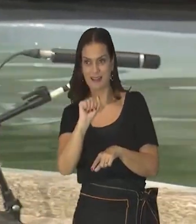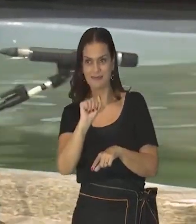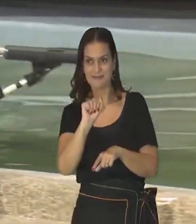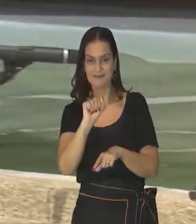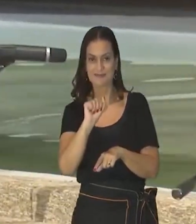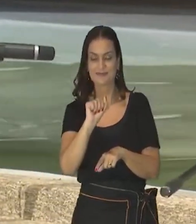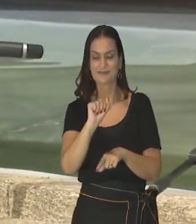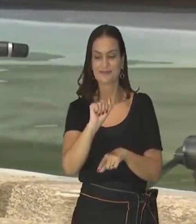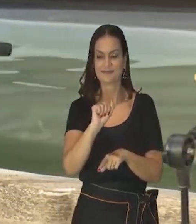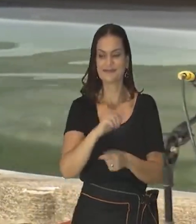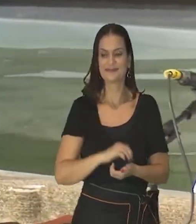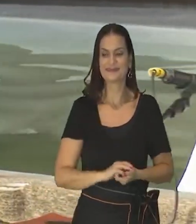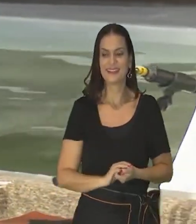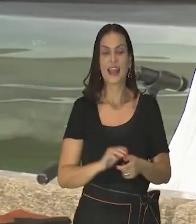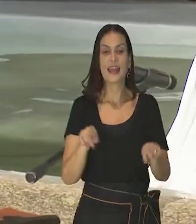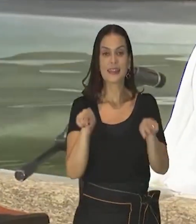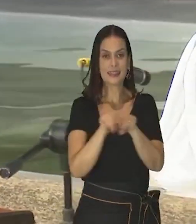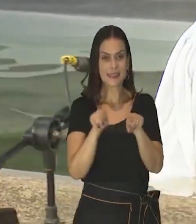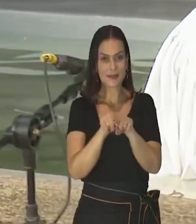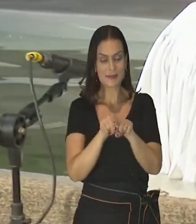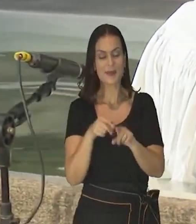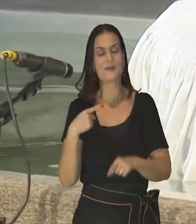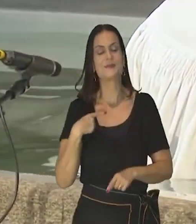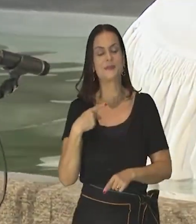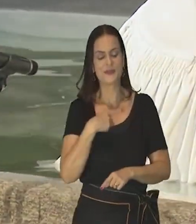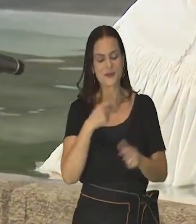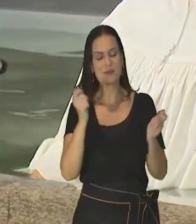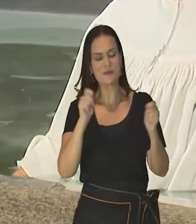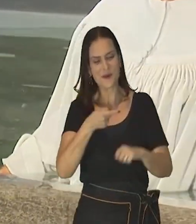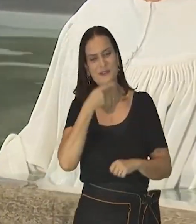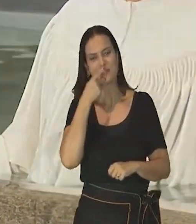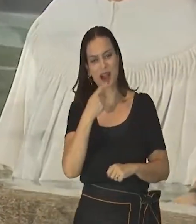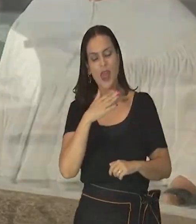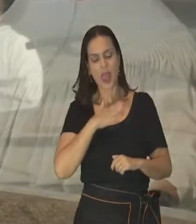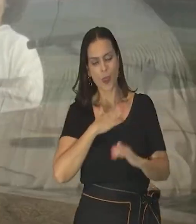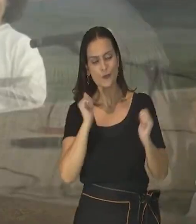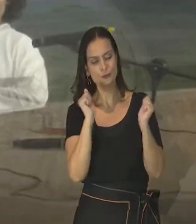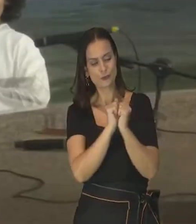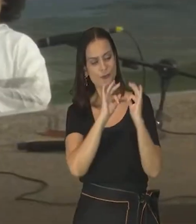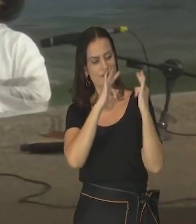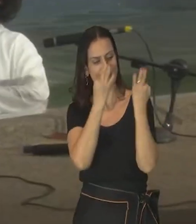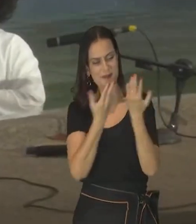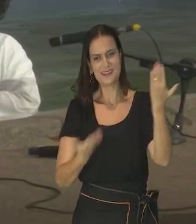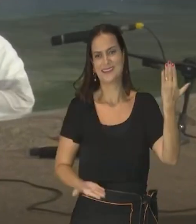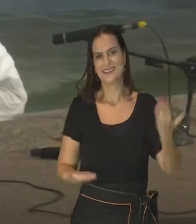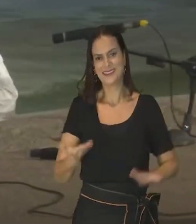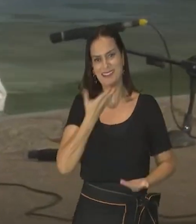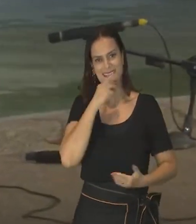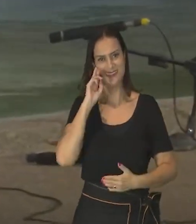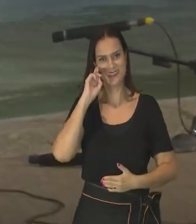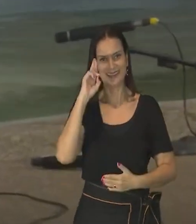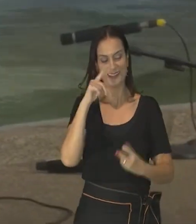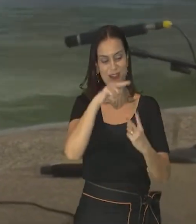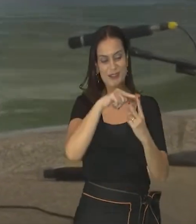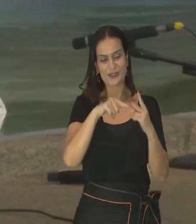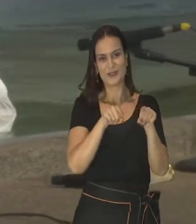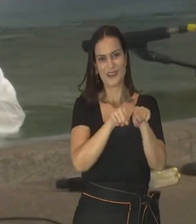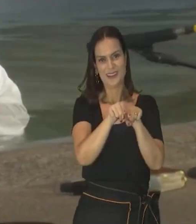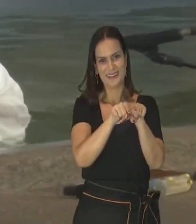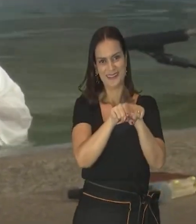Alex Cassano poderá dizer: eu e minha casa serviremos ao Senhor. São dois